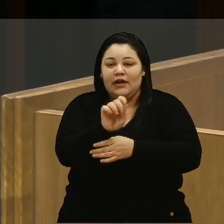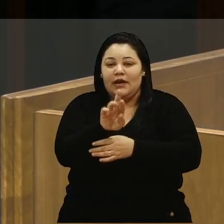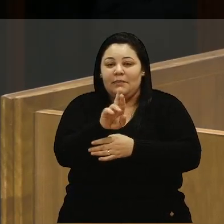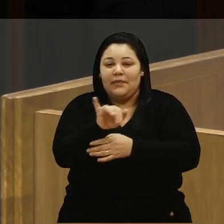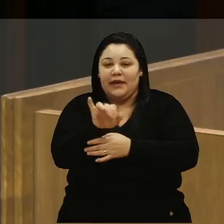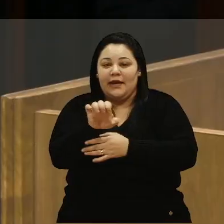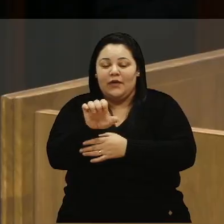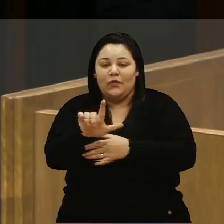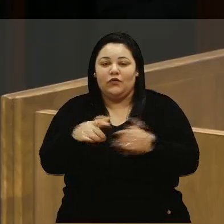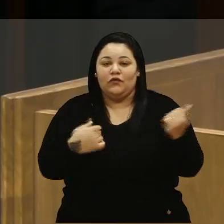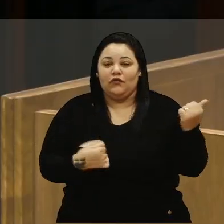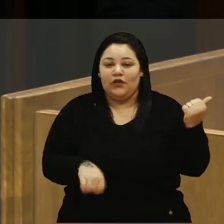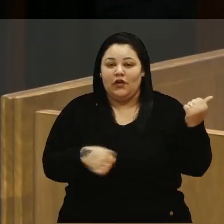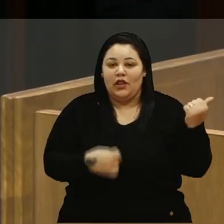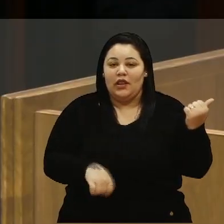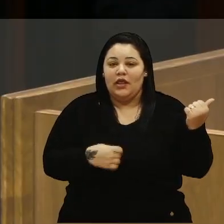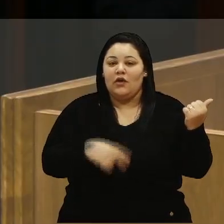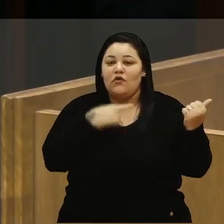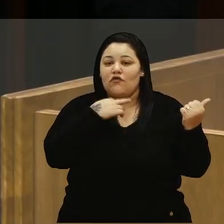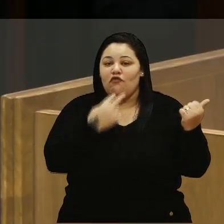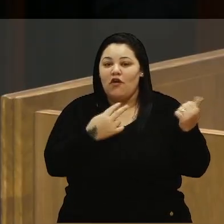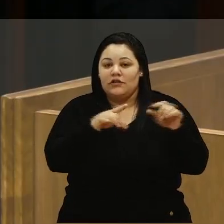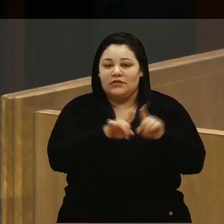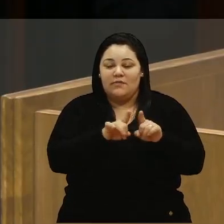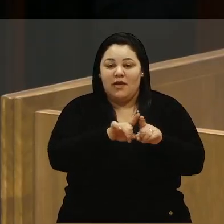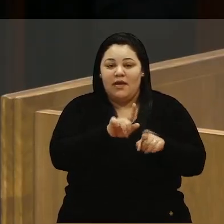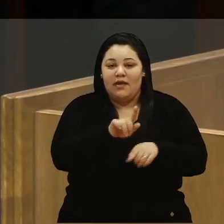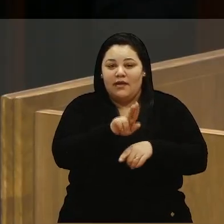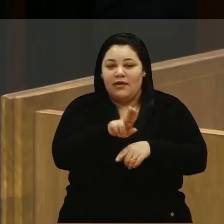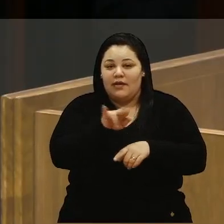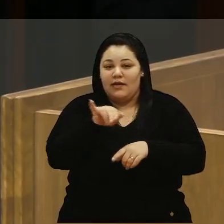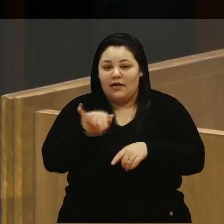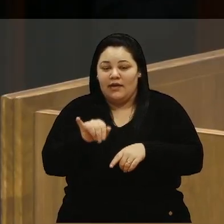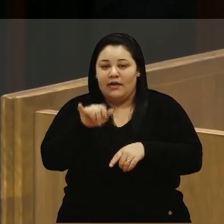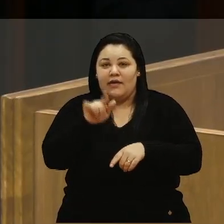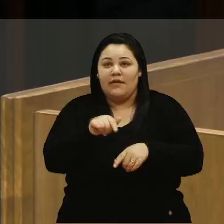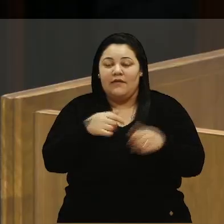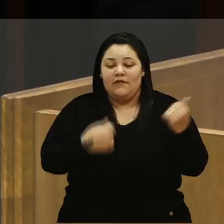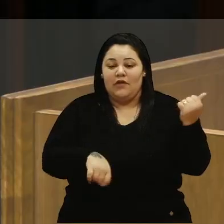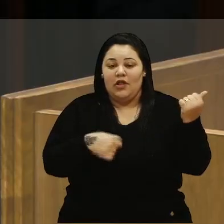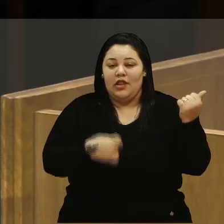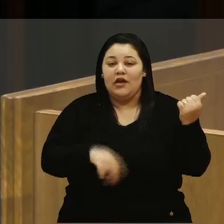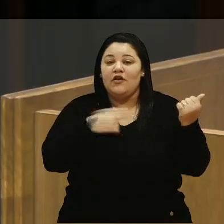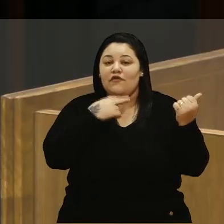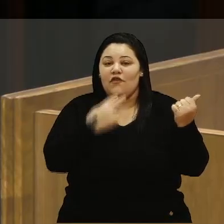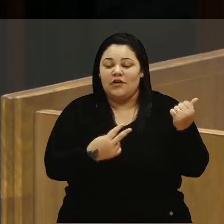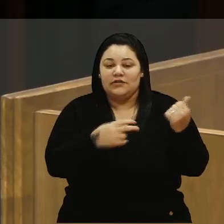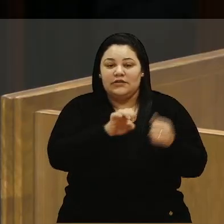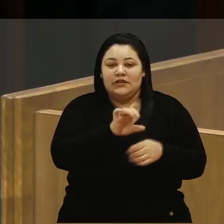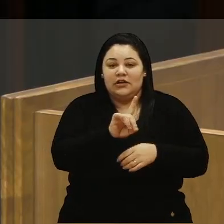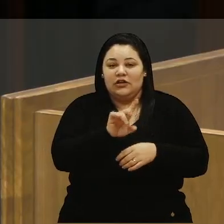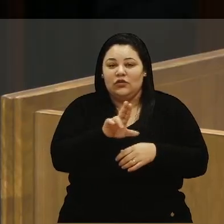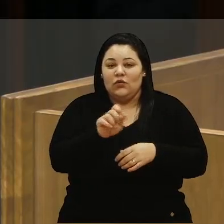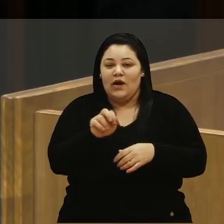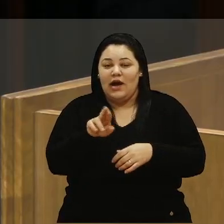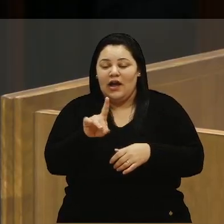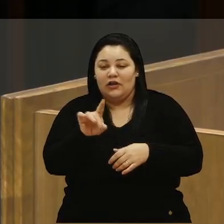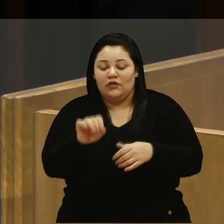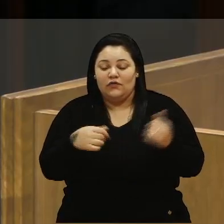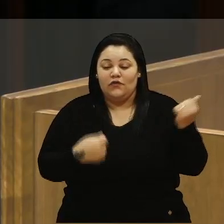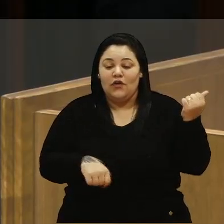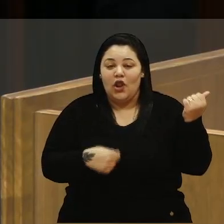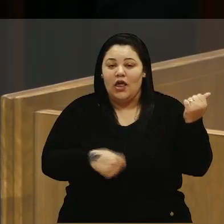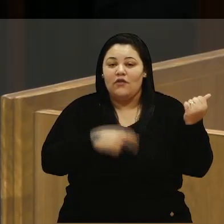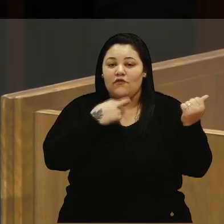violão e voz, Guilherme Rovieira, violão e voz, e Eduardo Vilas Neto, violão e voz. Músicos que